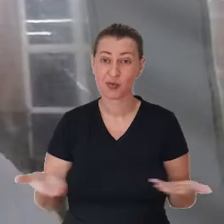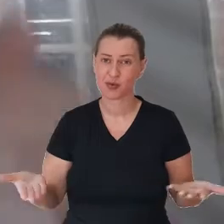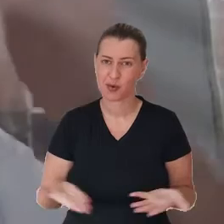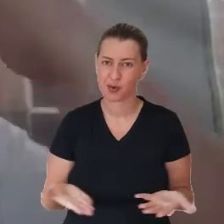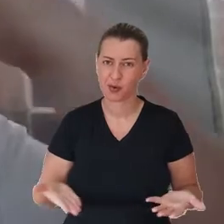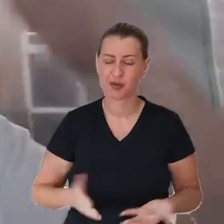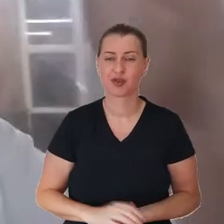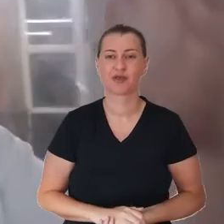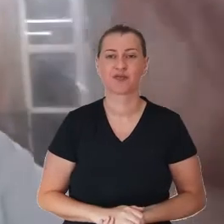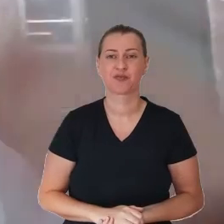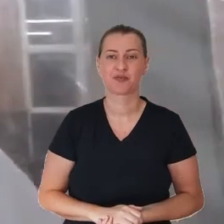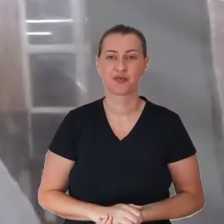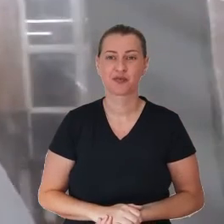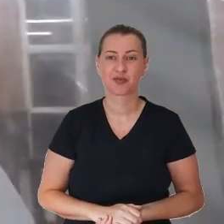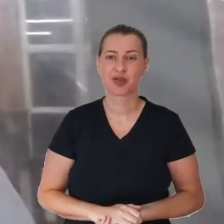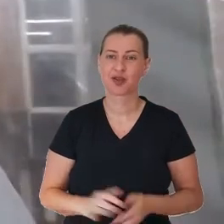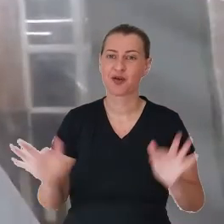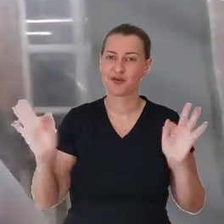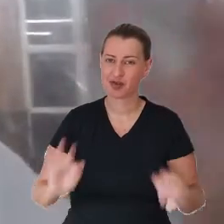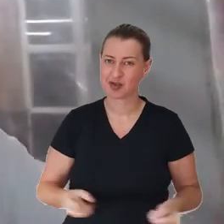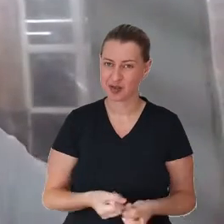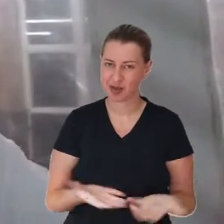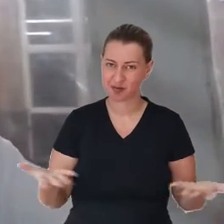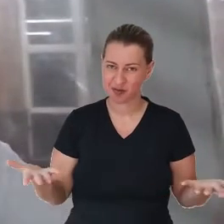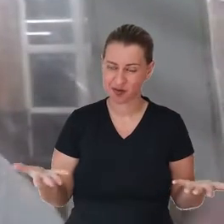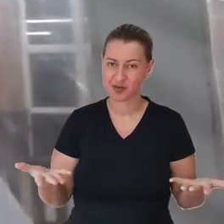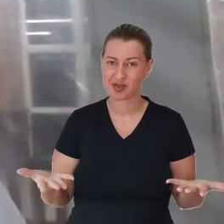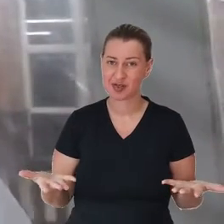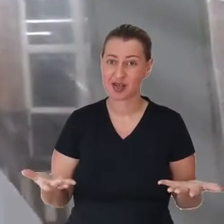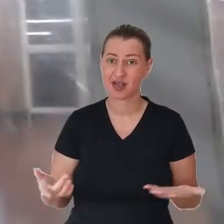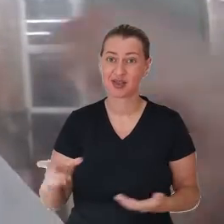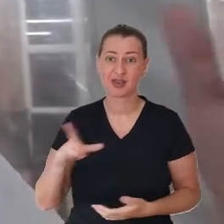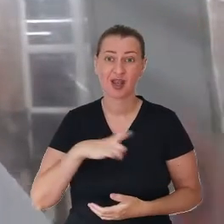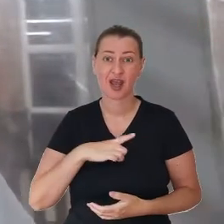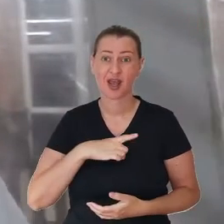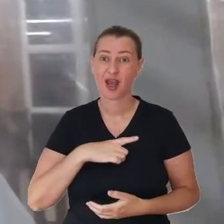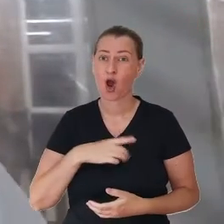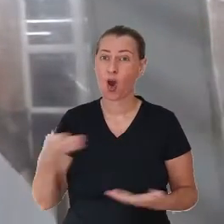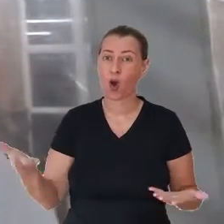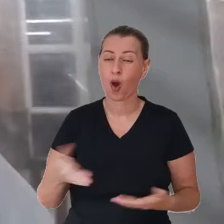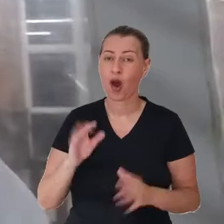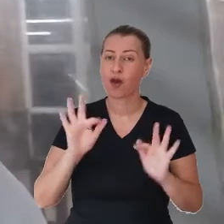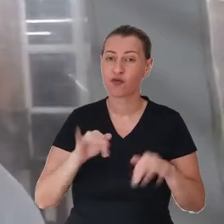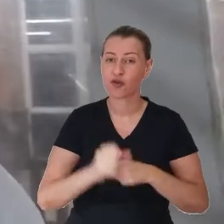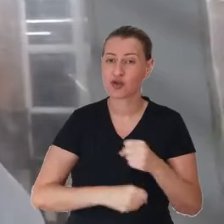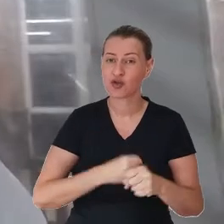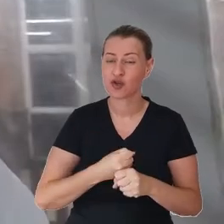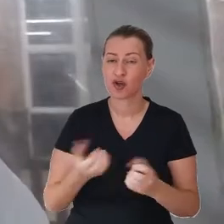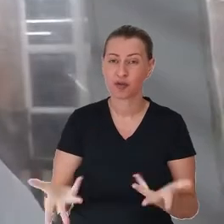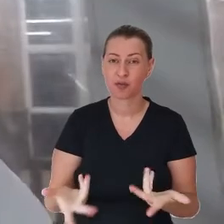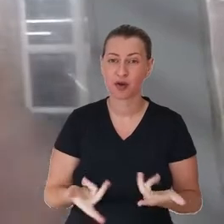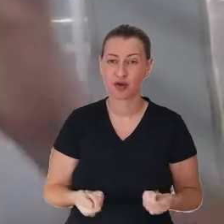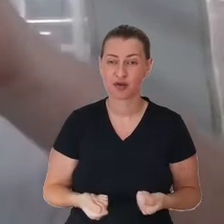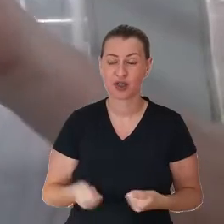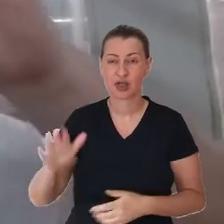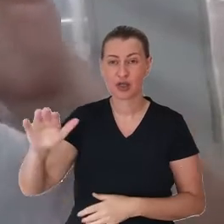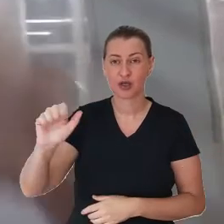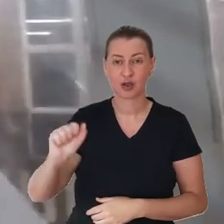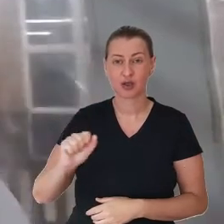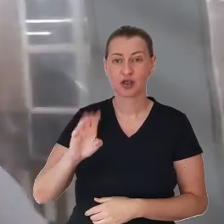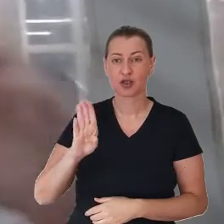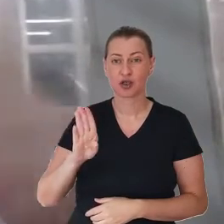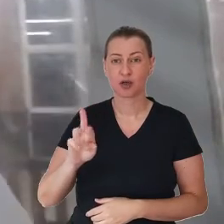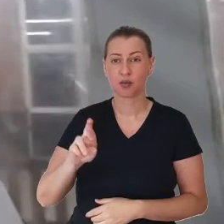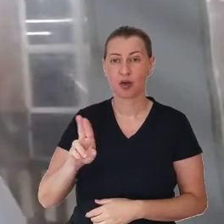bem-vindos, tá? Então, felicidades para todos nós, que tenhamos um final de ano maravilhoso. Então, agora eu chamo aqui a Bruna Juliana. Estou aqui